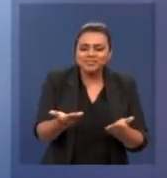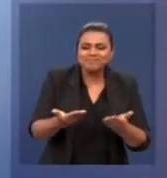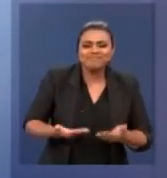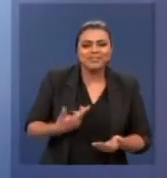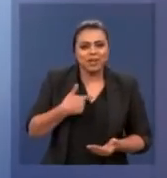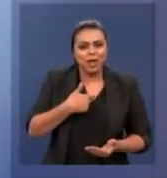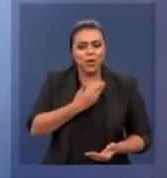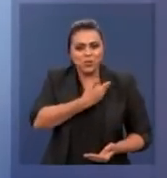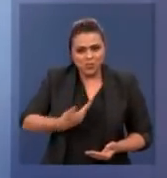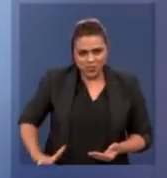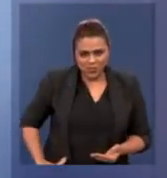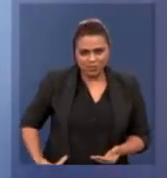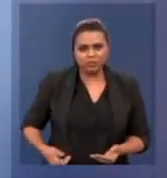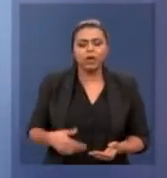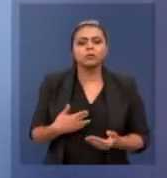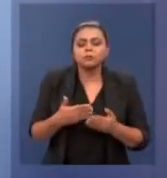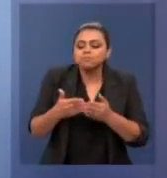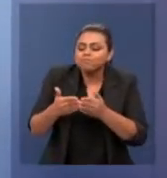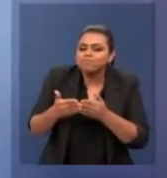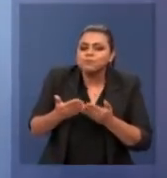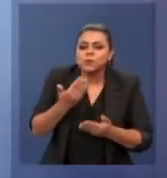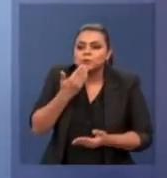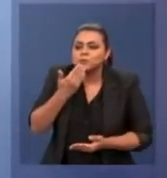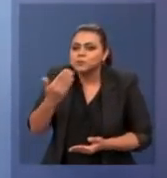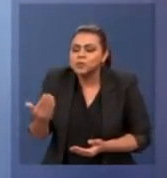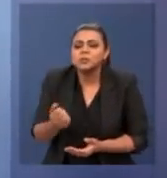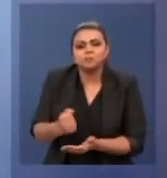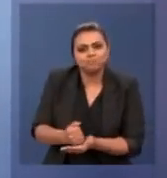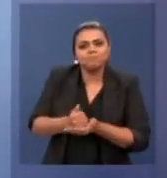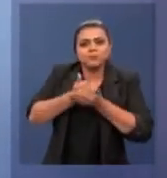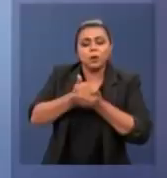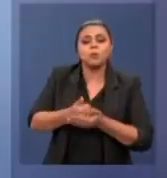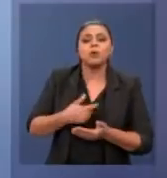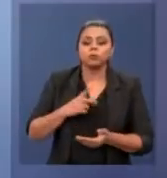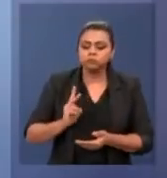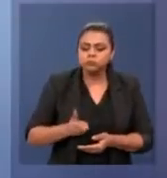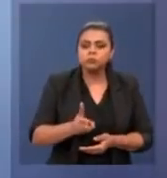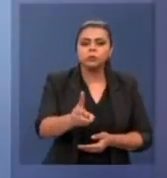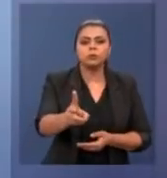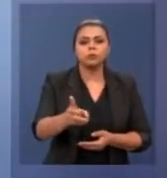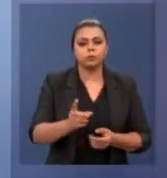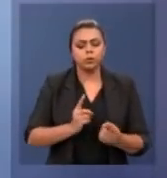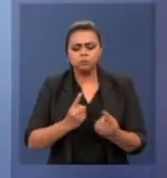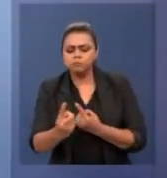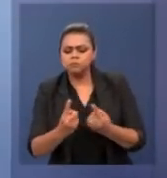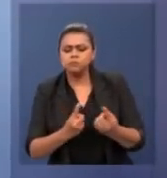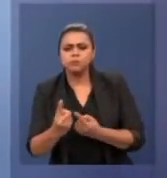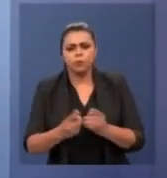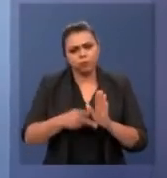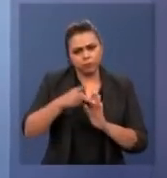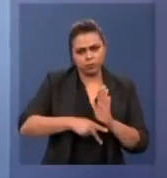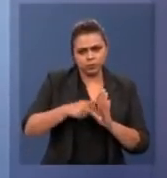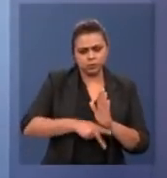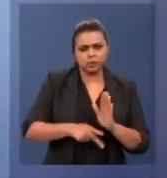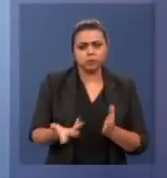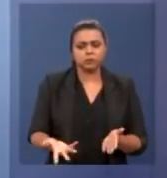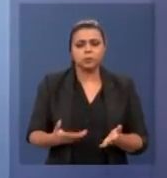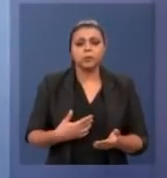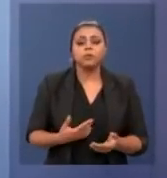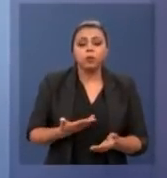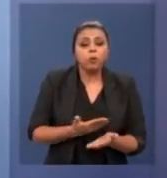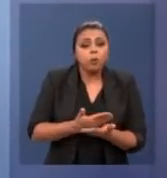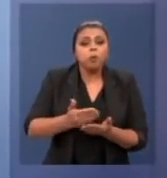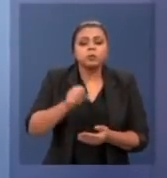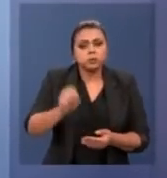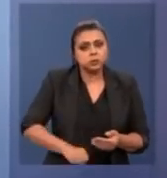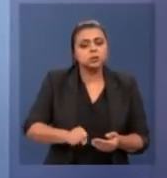que eu peço a vocês com humildade o apoio para que eu possa dar sequência seqüência esse plano de mobilidade nós vamos começar a implantar o brt